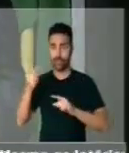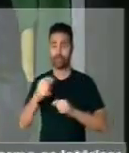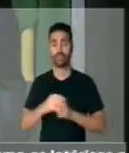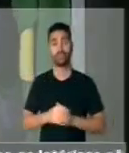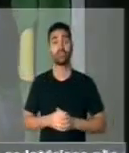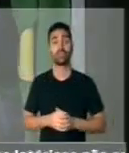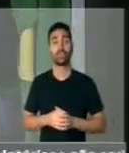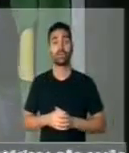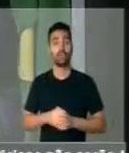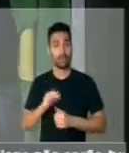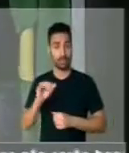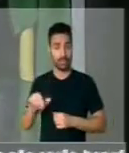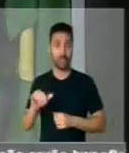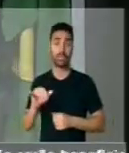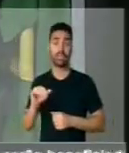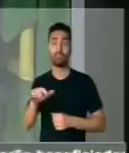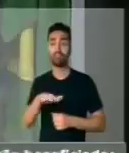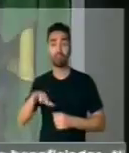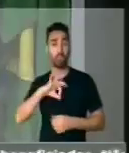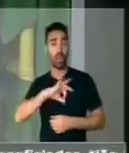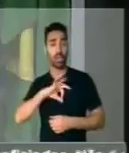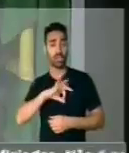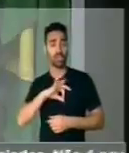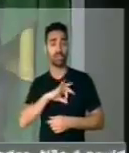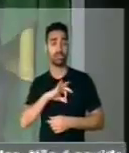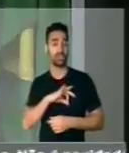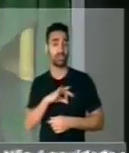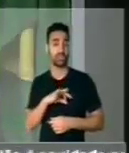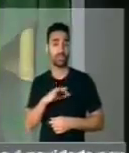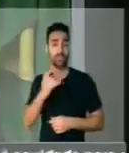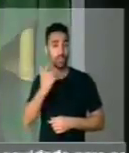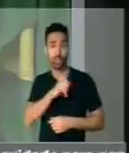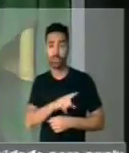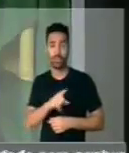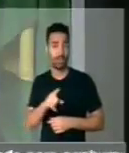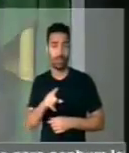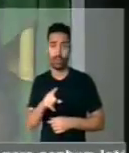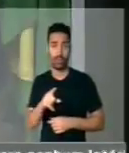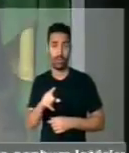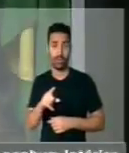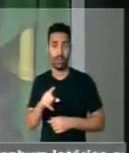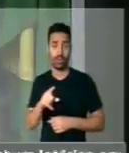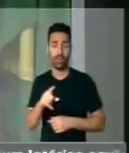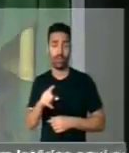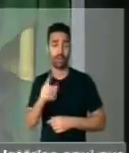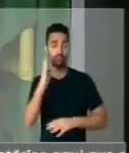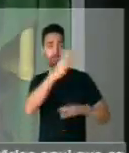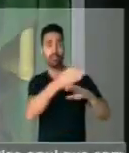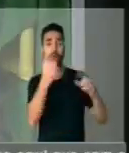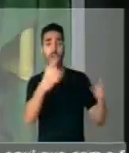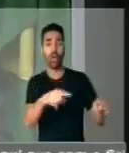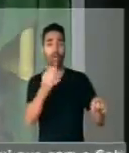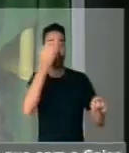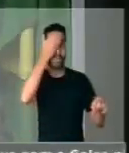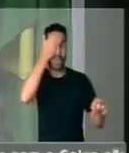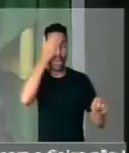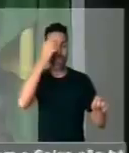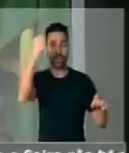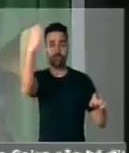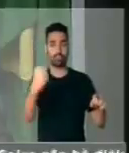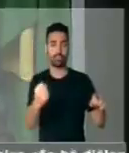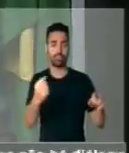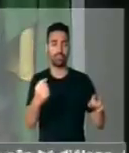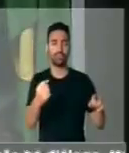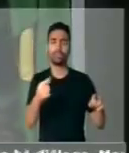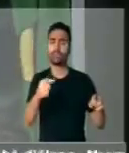de segurança não consegue combater o jogo clandestino no Brasil, imagine na hora que ele